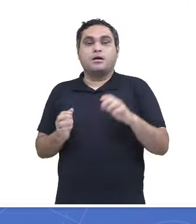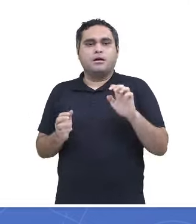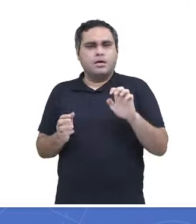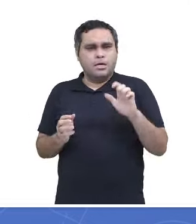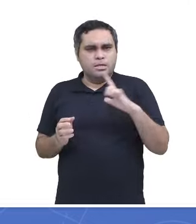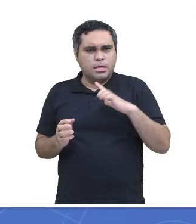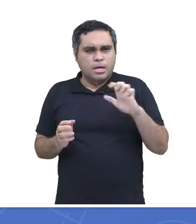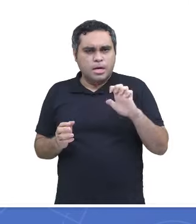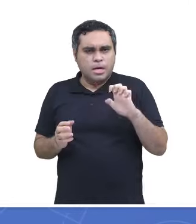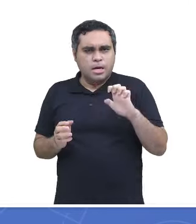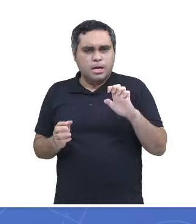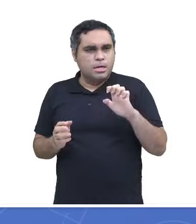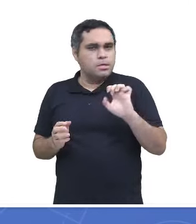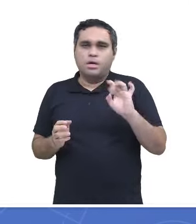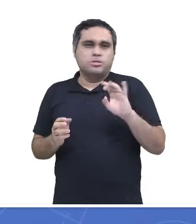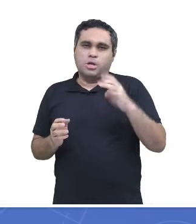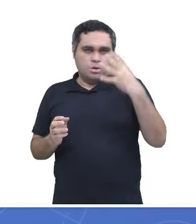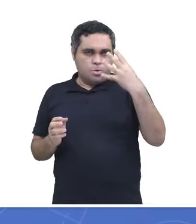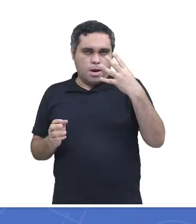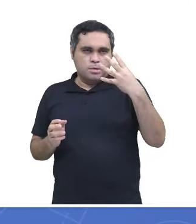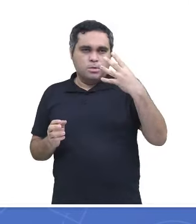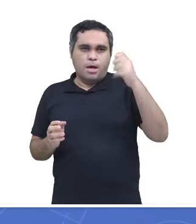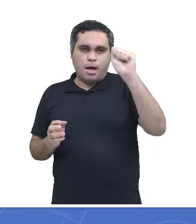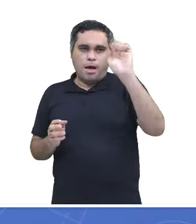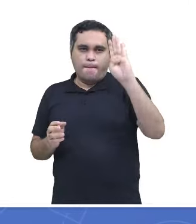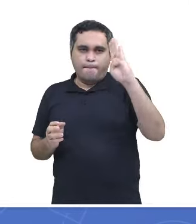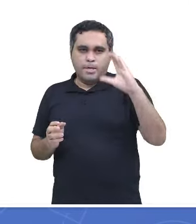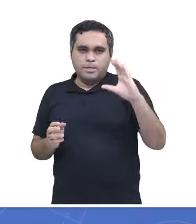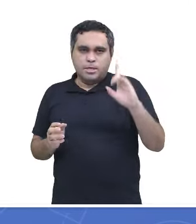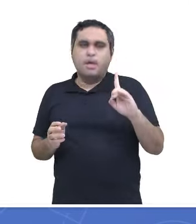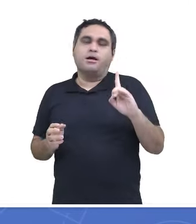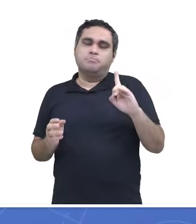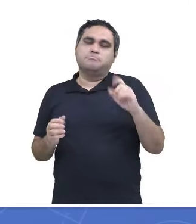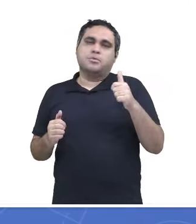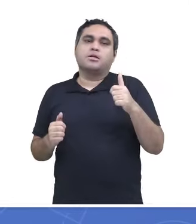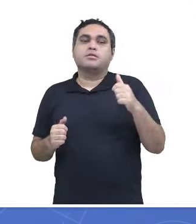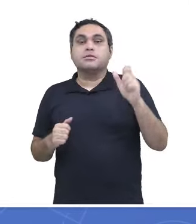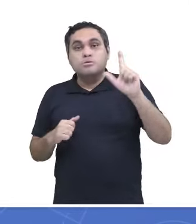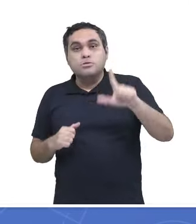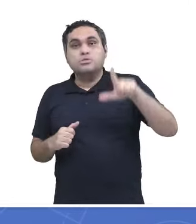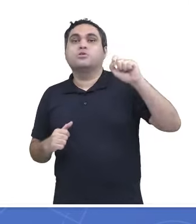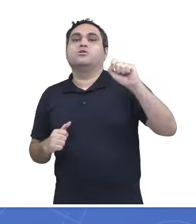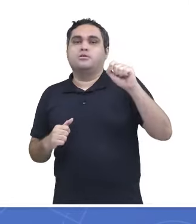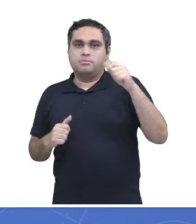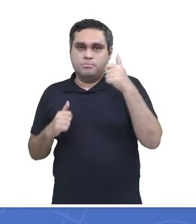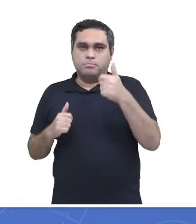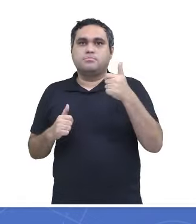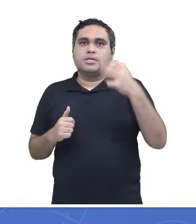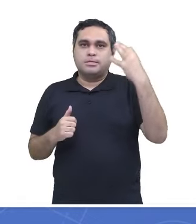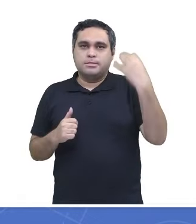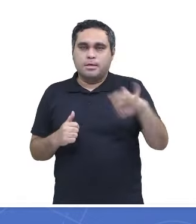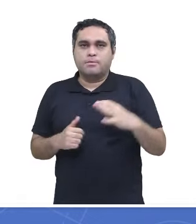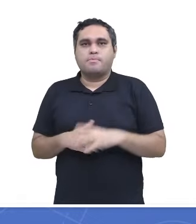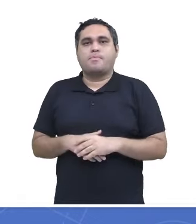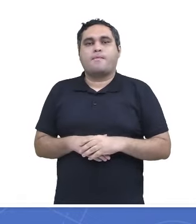Então tá, são apenas essas 4 alternativas, marque aquela que for a alternativa correta.